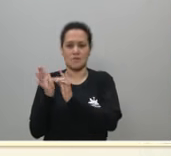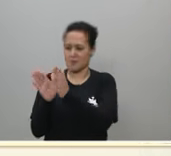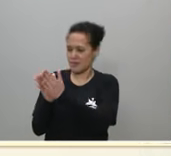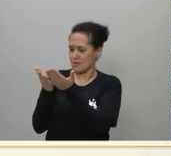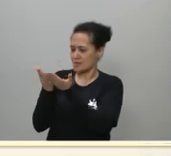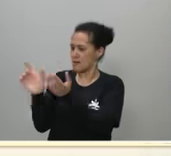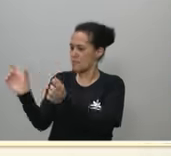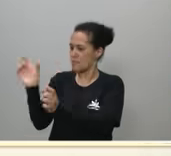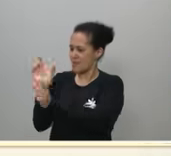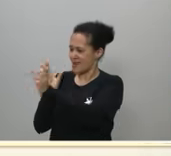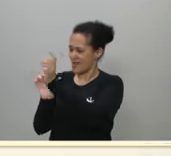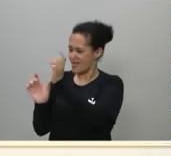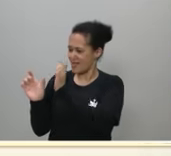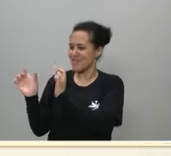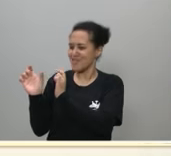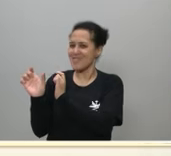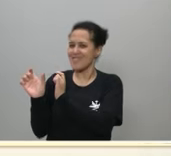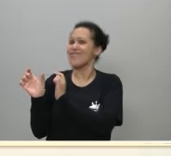Se me amais,